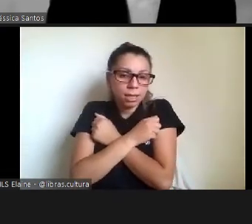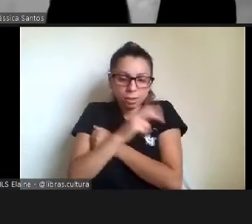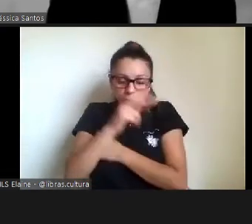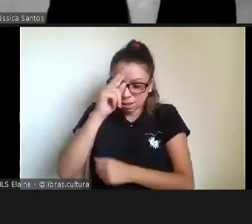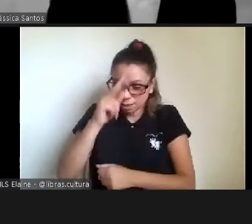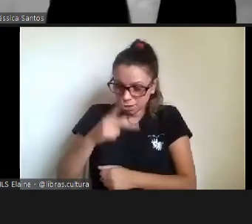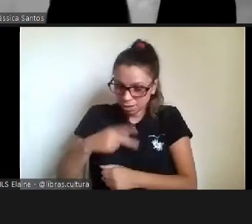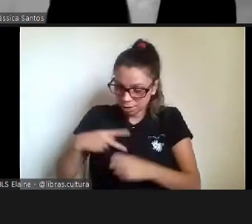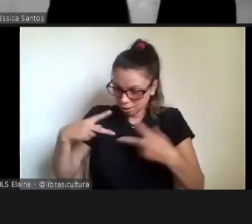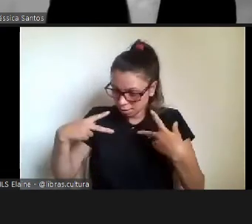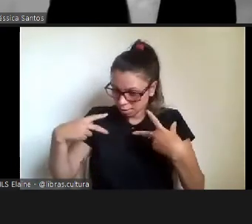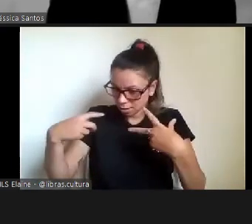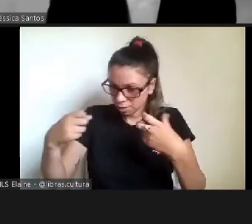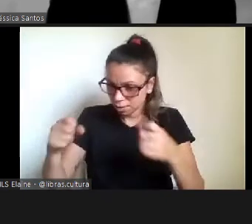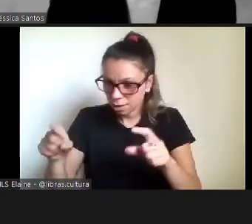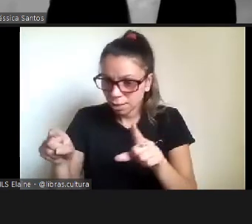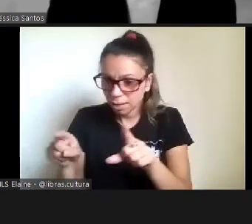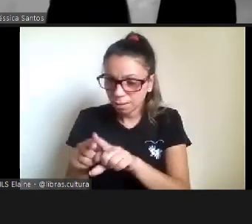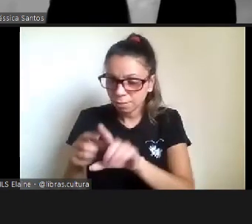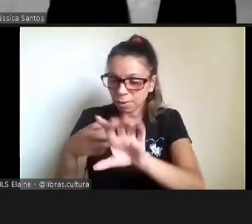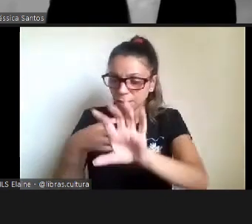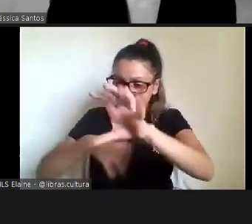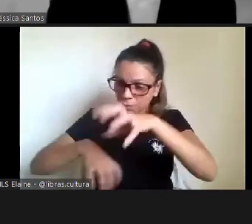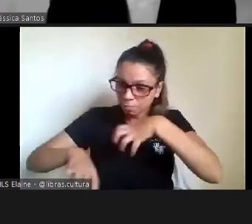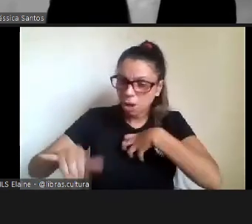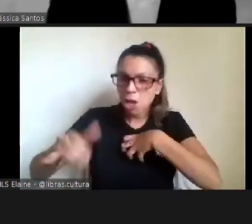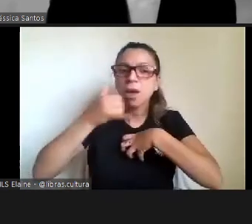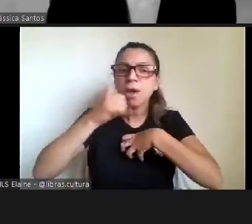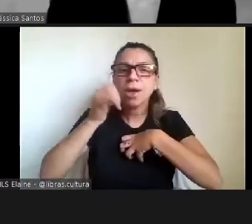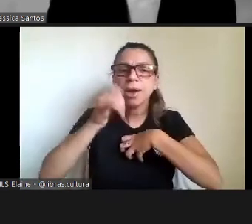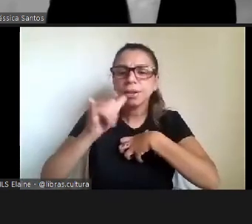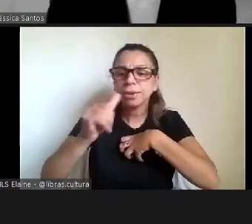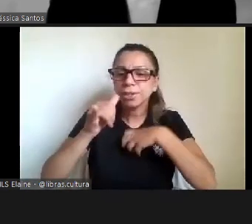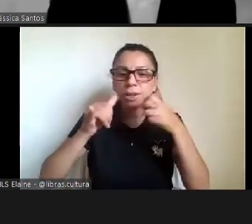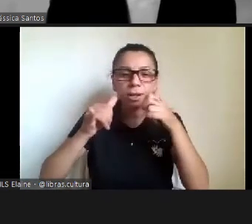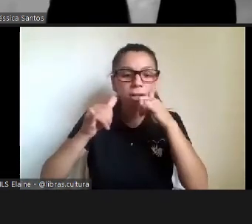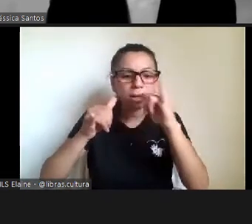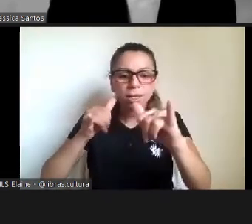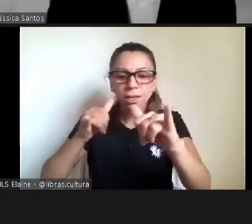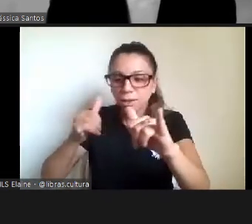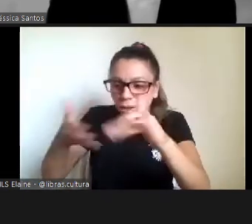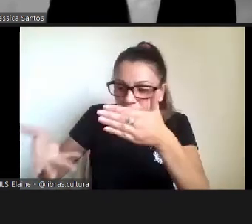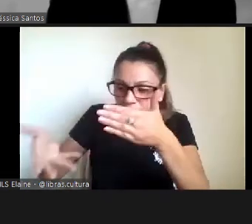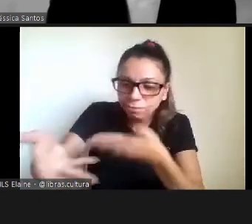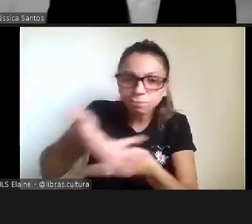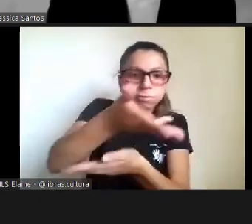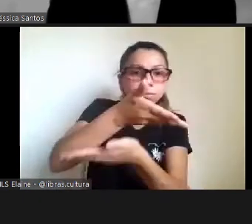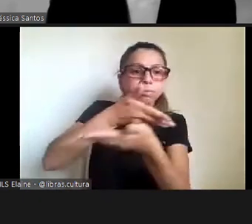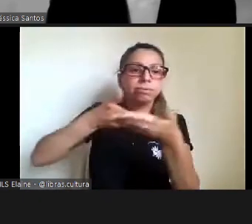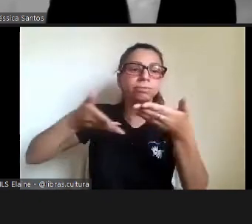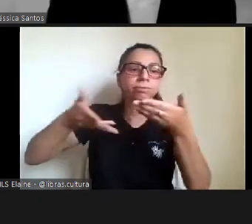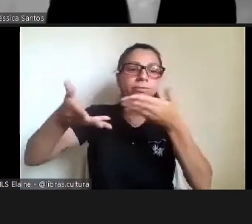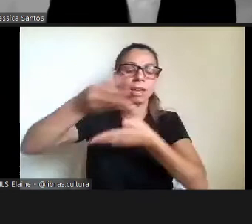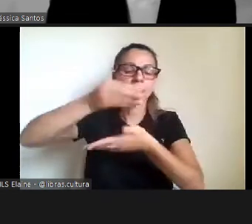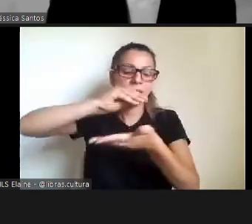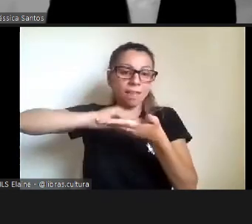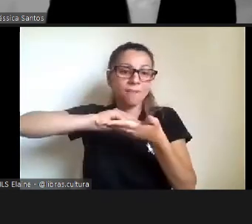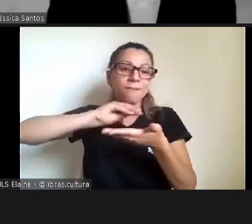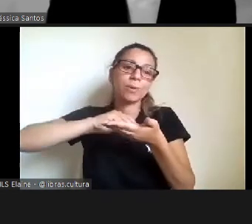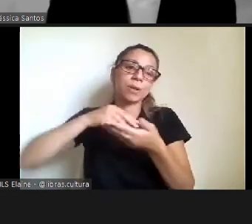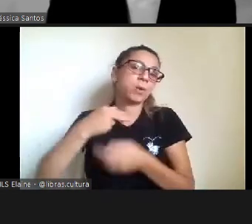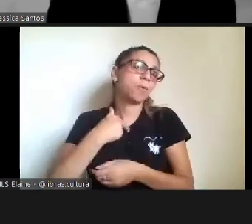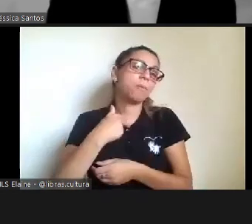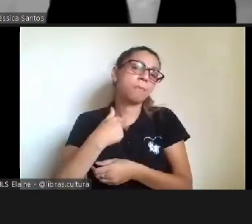esse trocar uma energia que a gente não está podendo fazer agora, entendeu? Fisicamente,